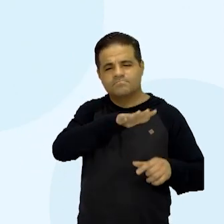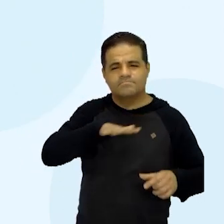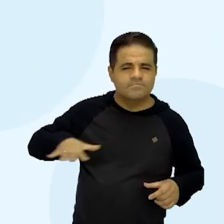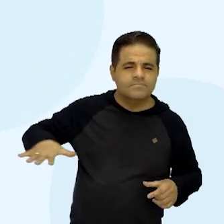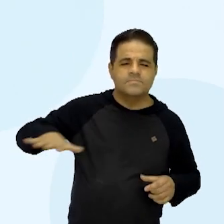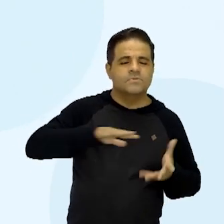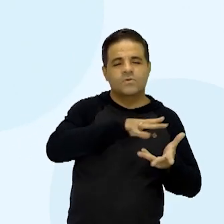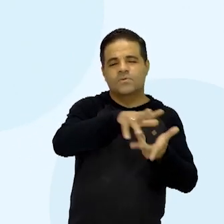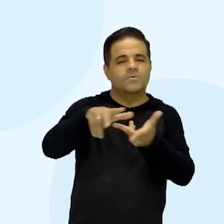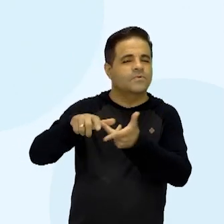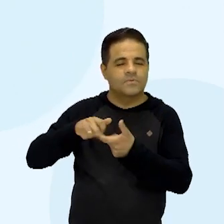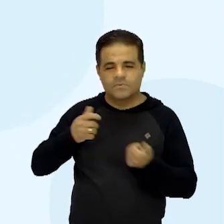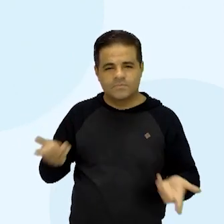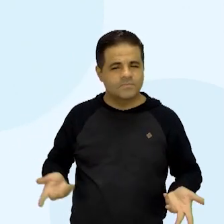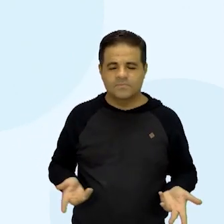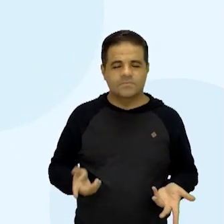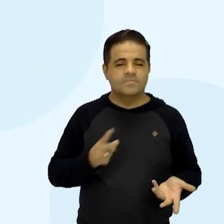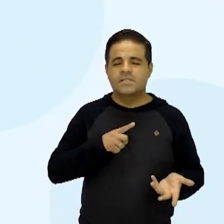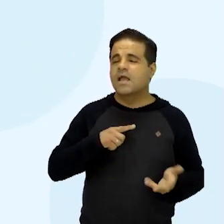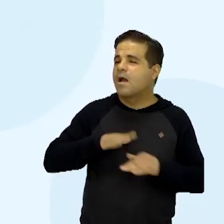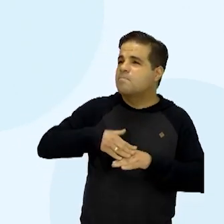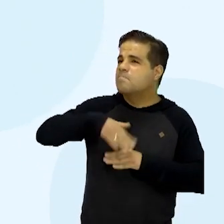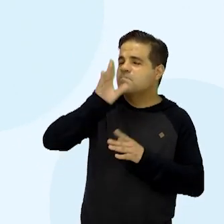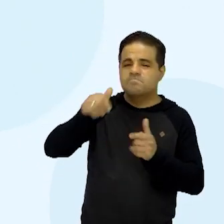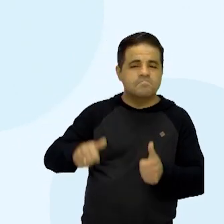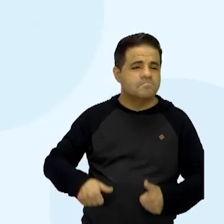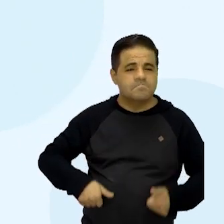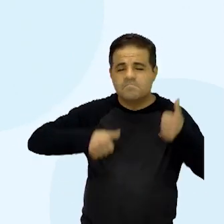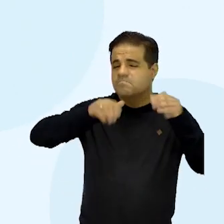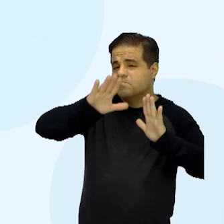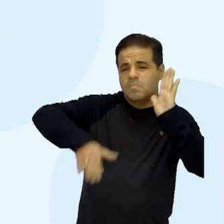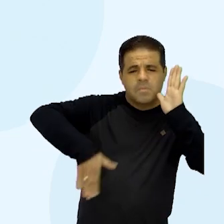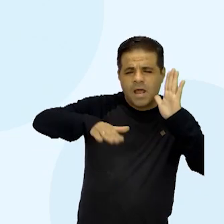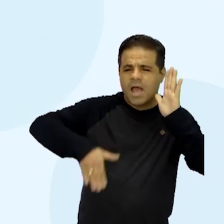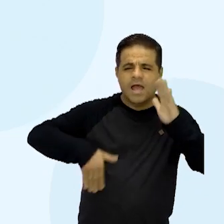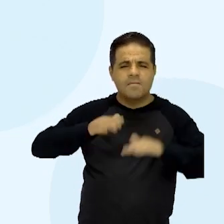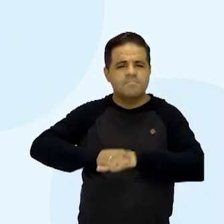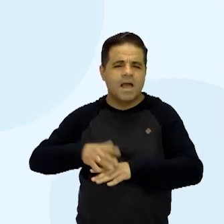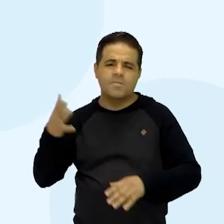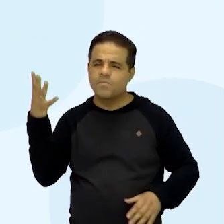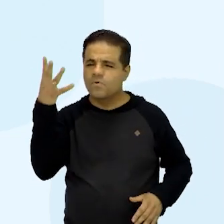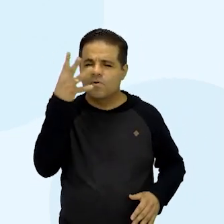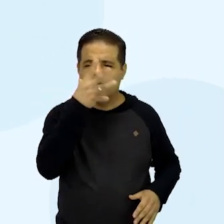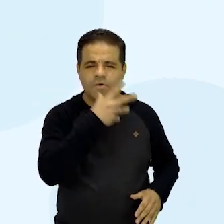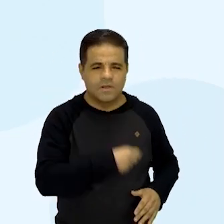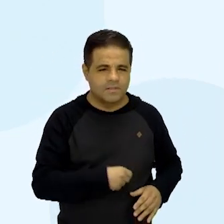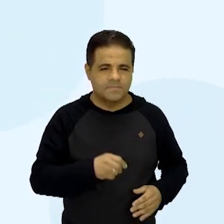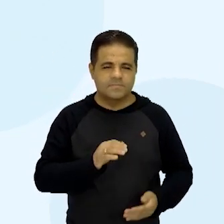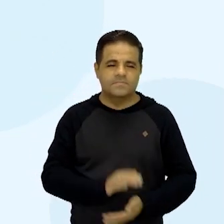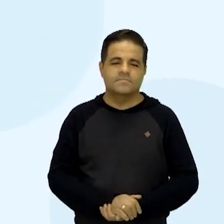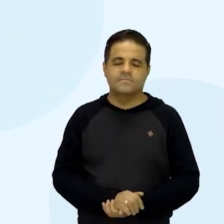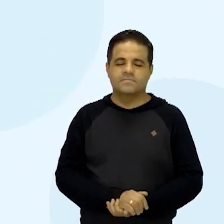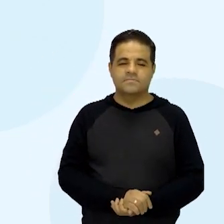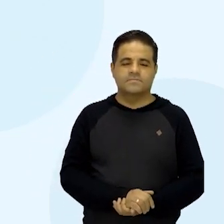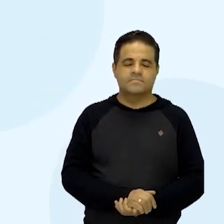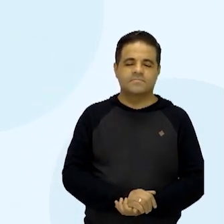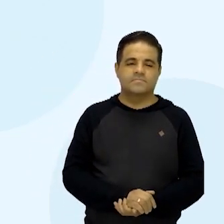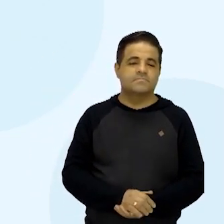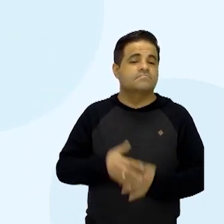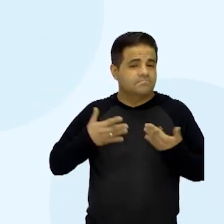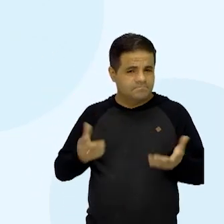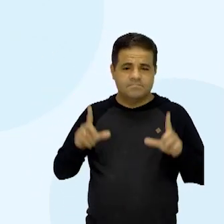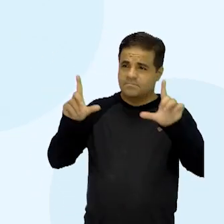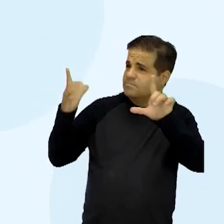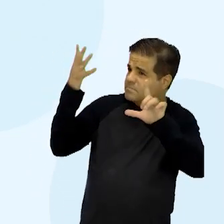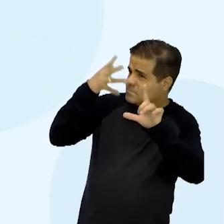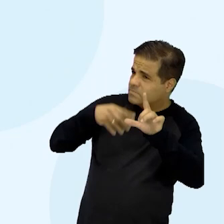sobre pessoas ao redor do mundo, quem tem as praias mais bonitas? Ah, ok. E aí na imagem a gente tem uma bela imagem